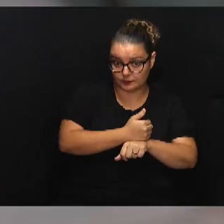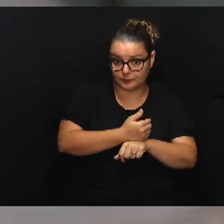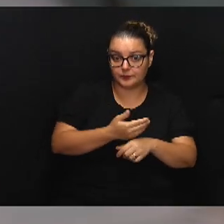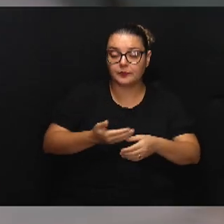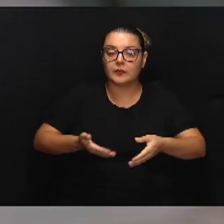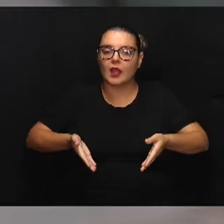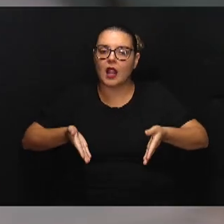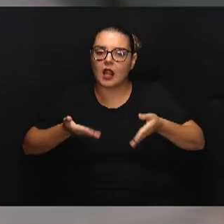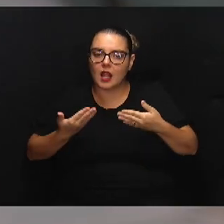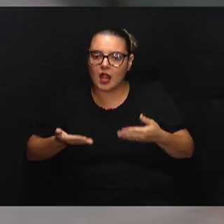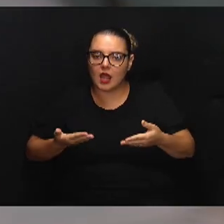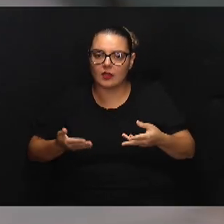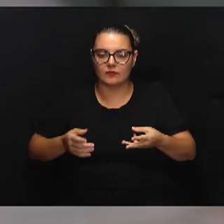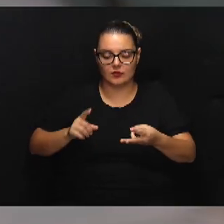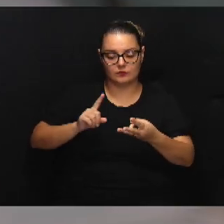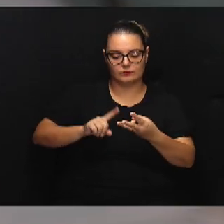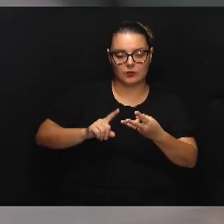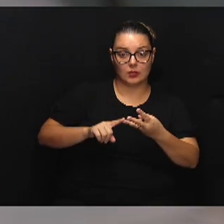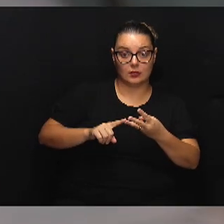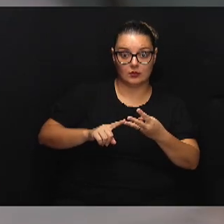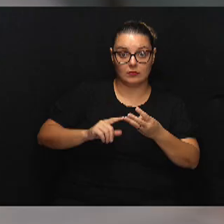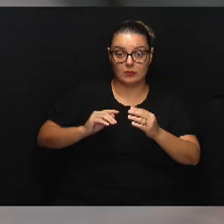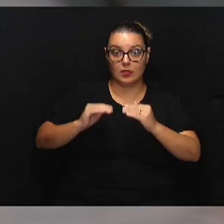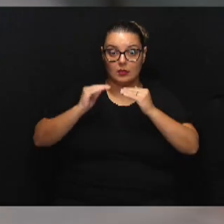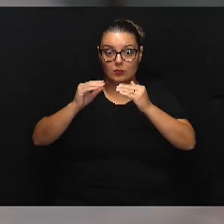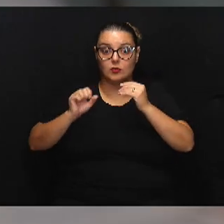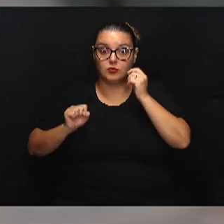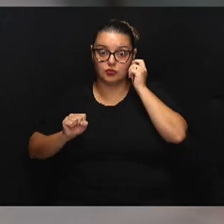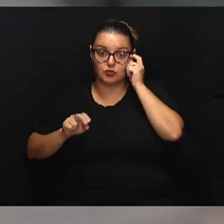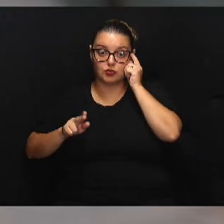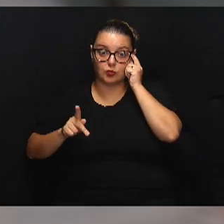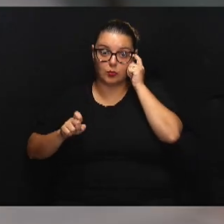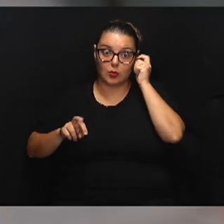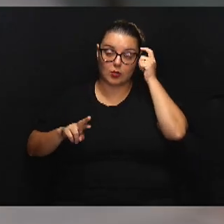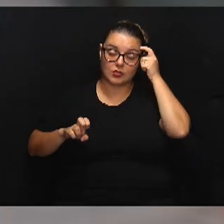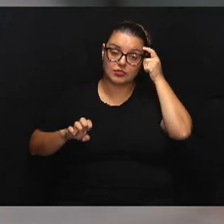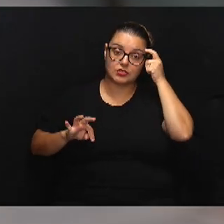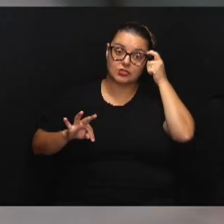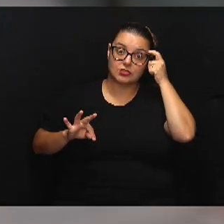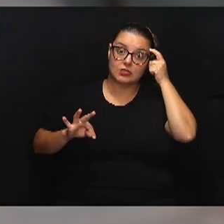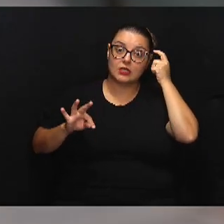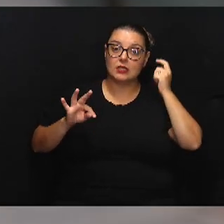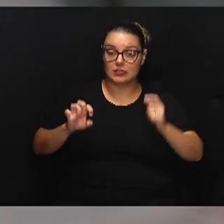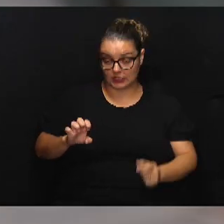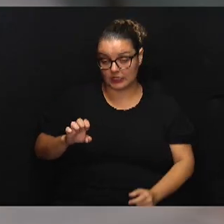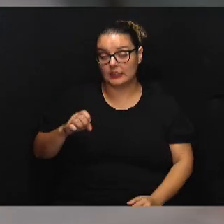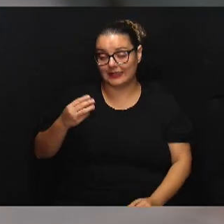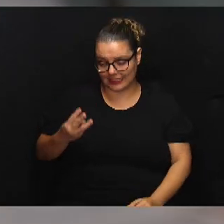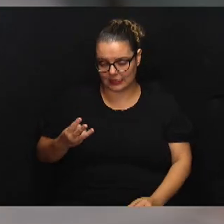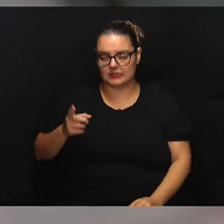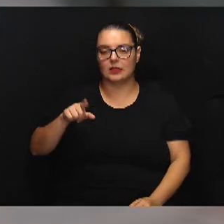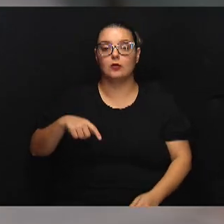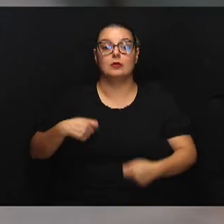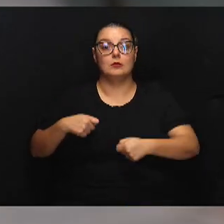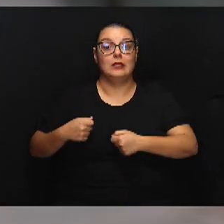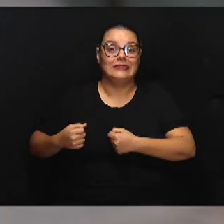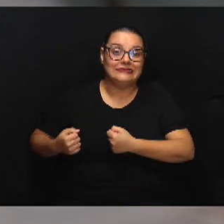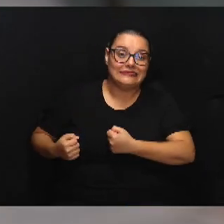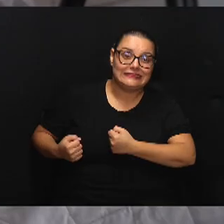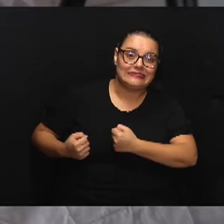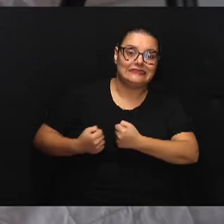leve. E o 3, o nível de suporte 3, é um nível de que ele precisa de muito